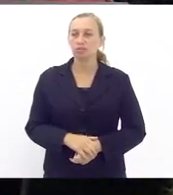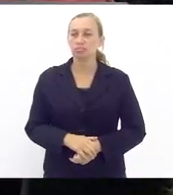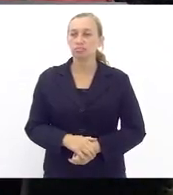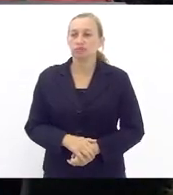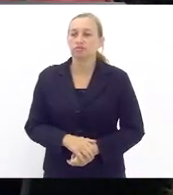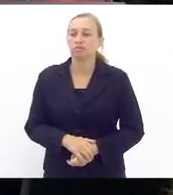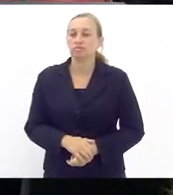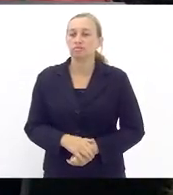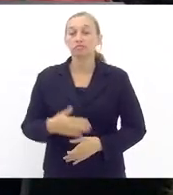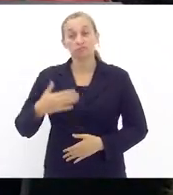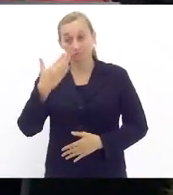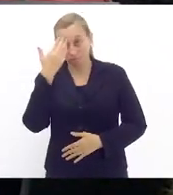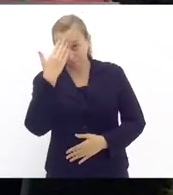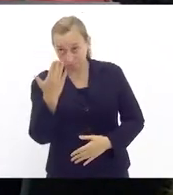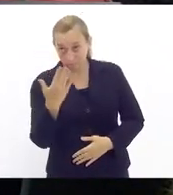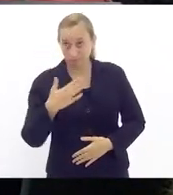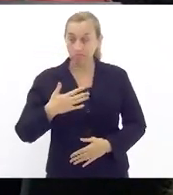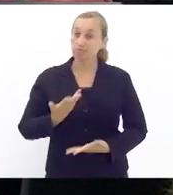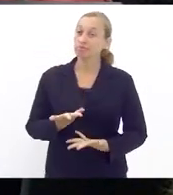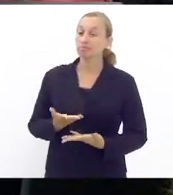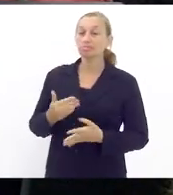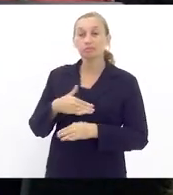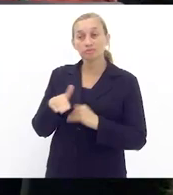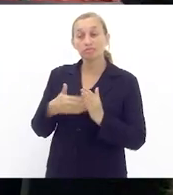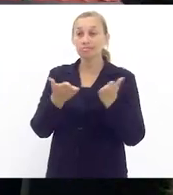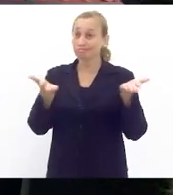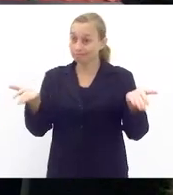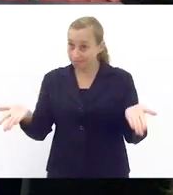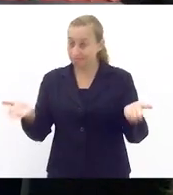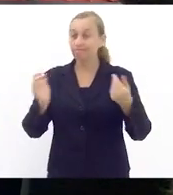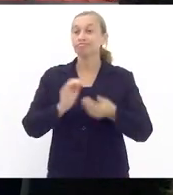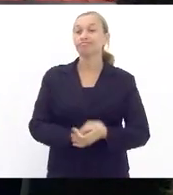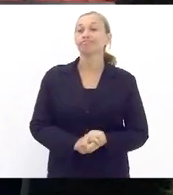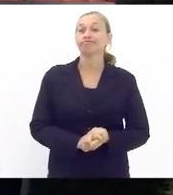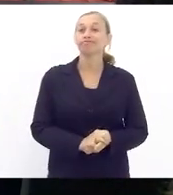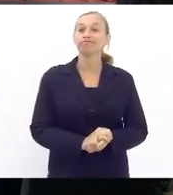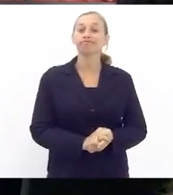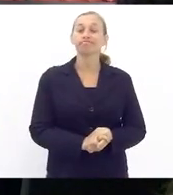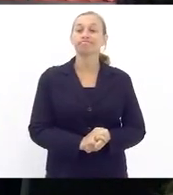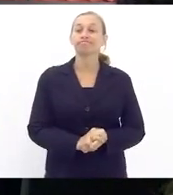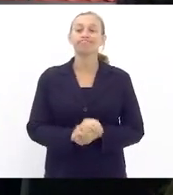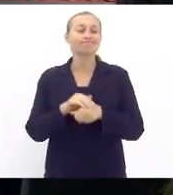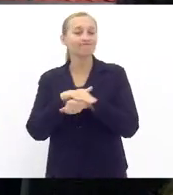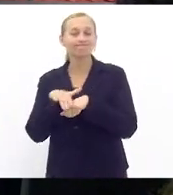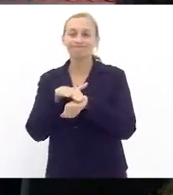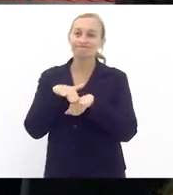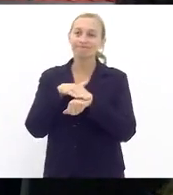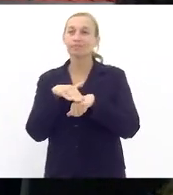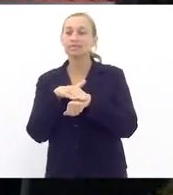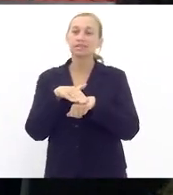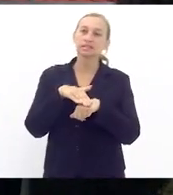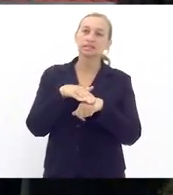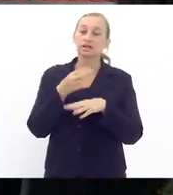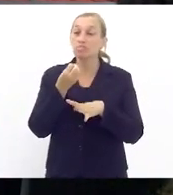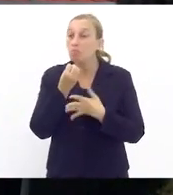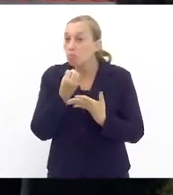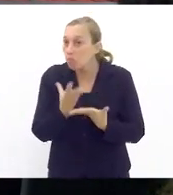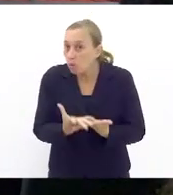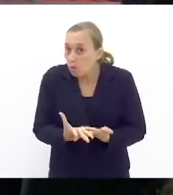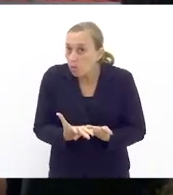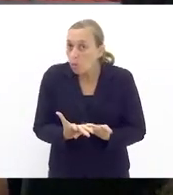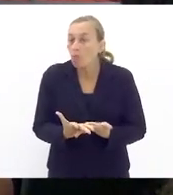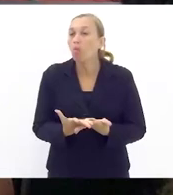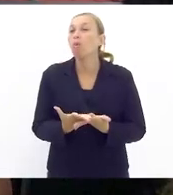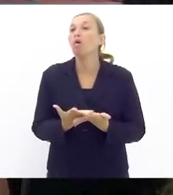gostaria de agradecer a recepção de todos todas e todos foi uma conversa acho que muito muito potencial muito